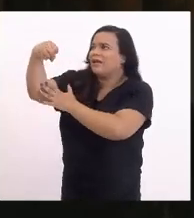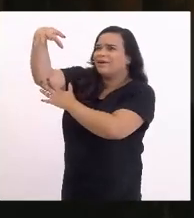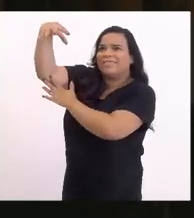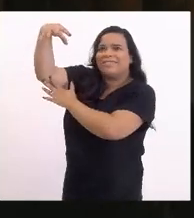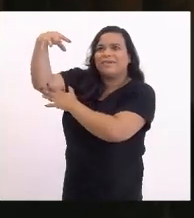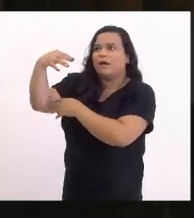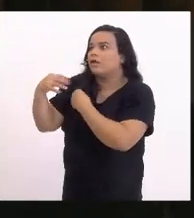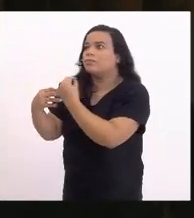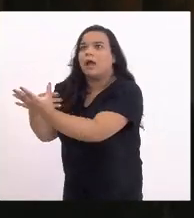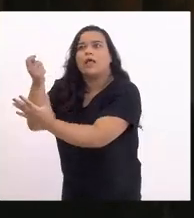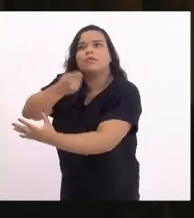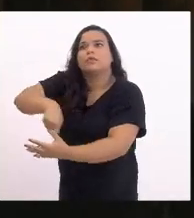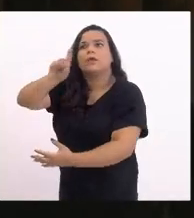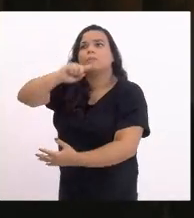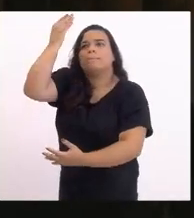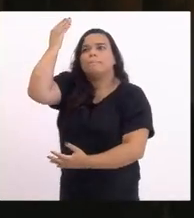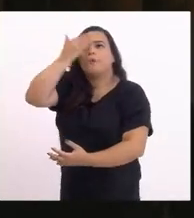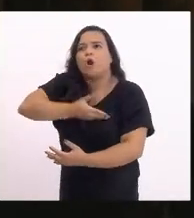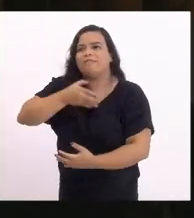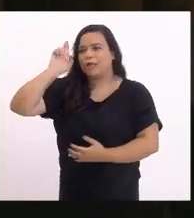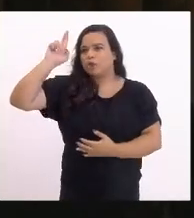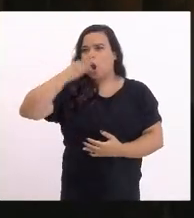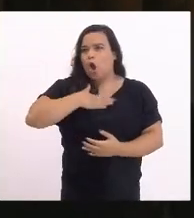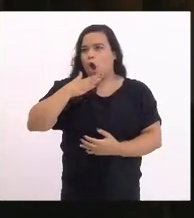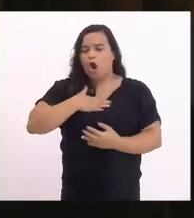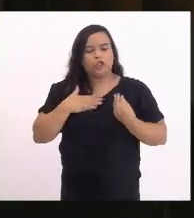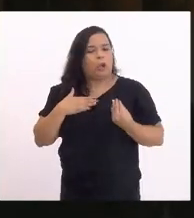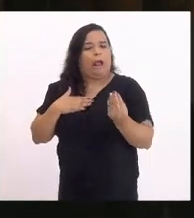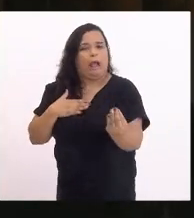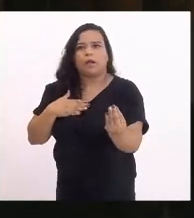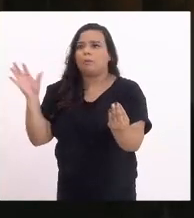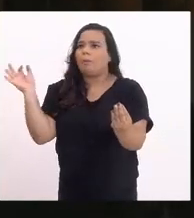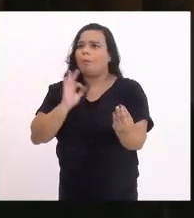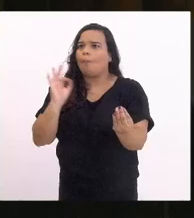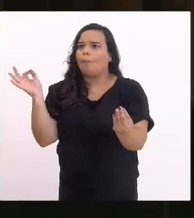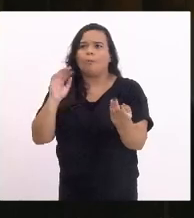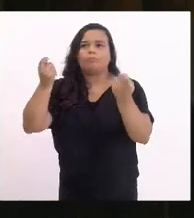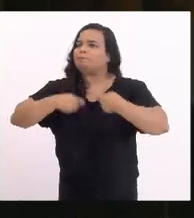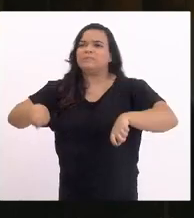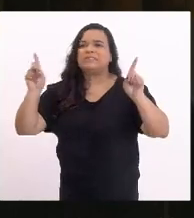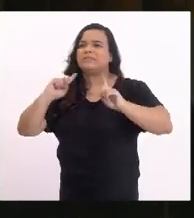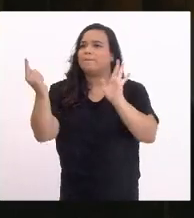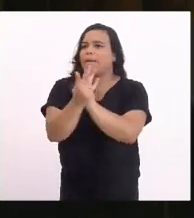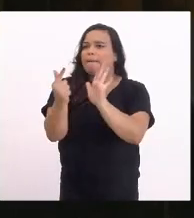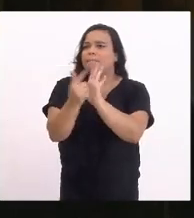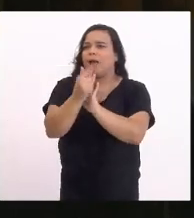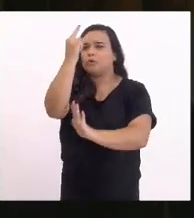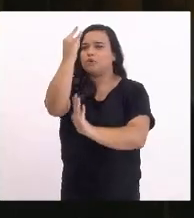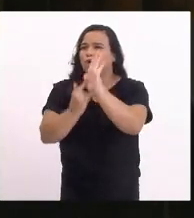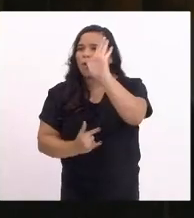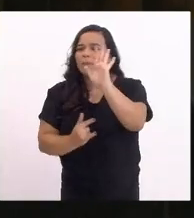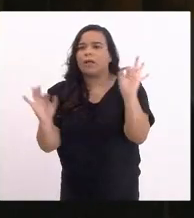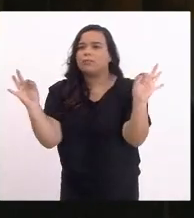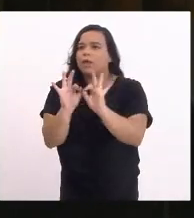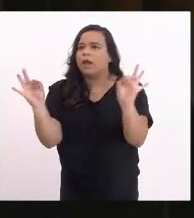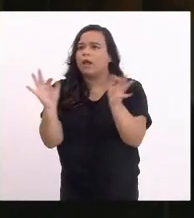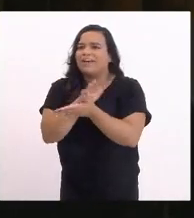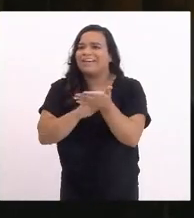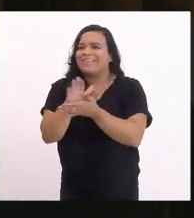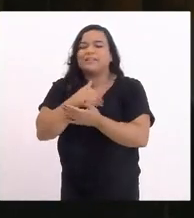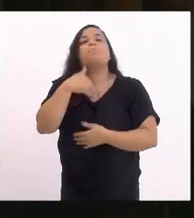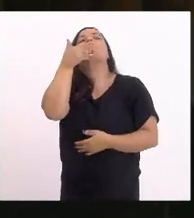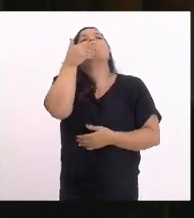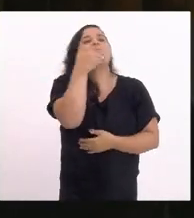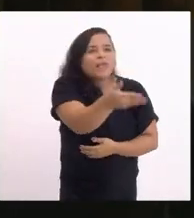provar que é proprietário. Você não apresenta uma promessa de compra e venda, você não apresenta qualquer documento